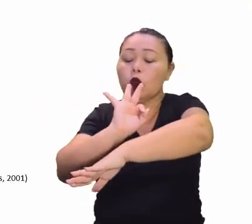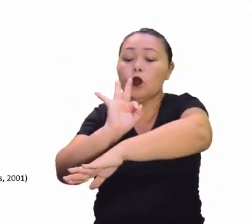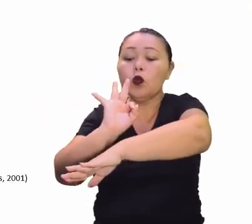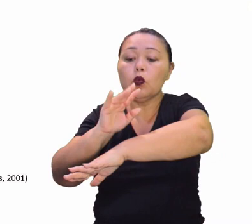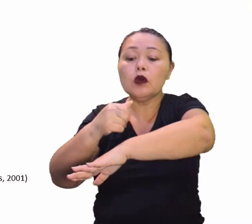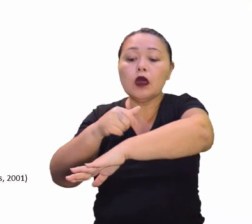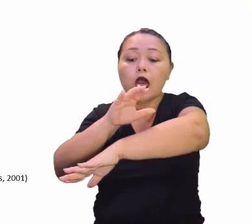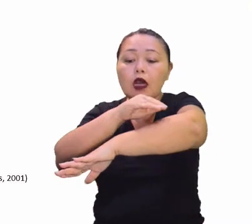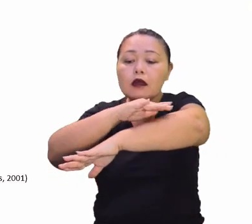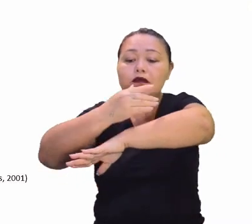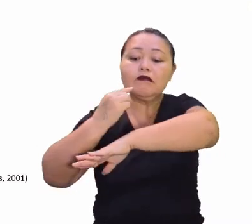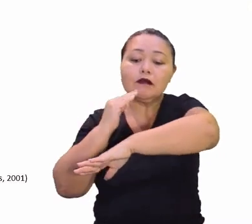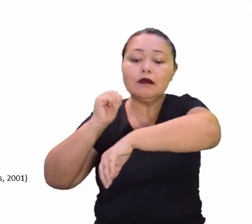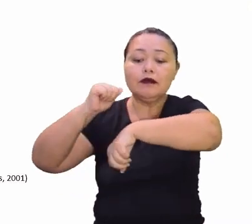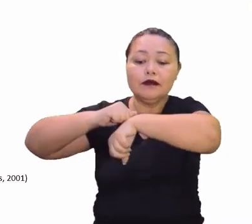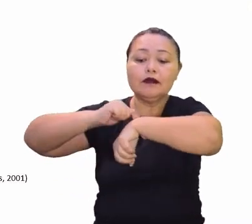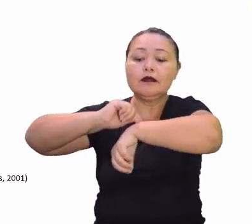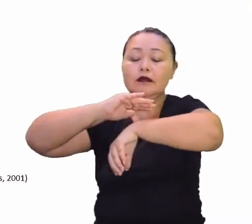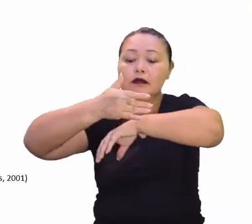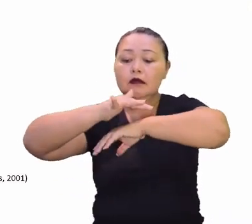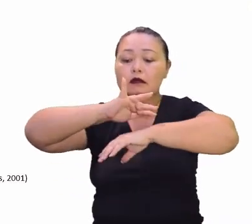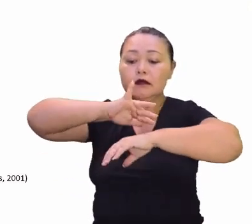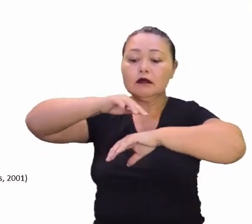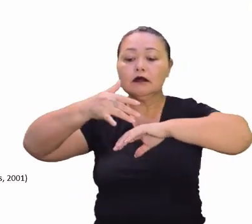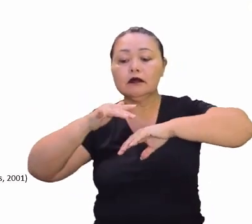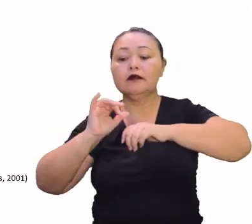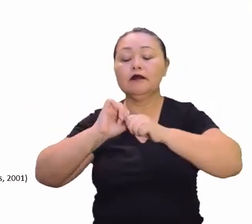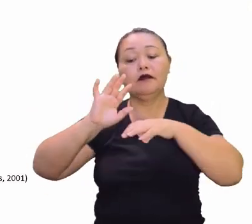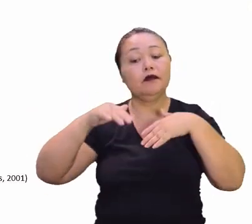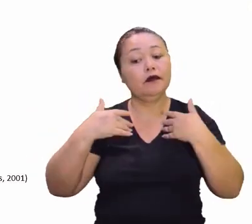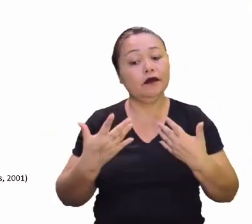ainda era de cascalho, meu amigo. Falou. Não é isso?